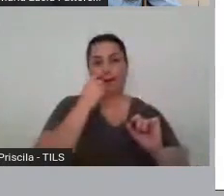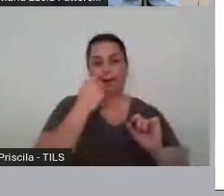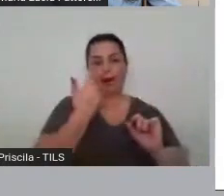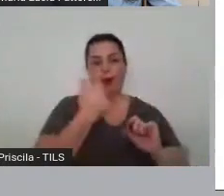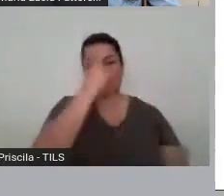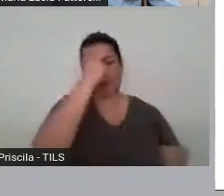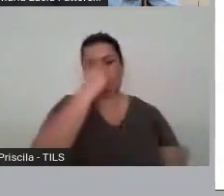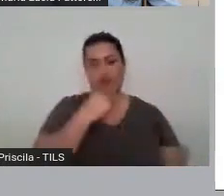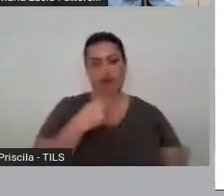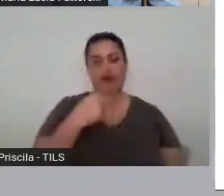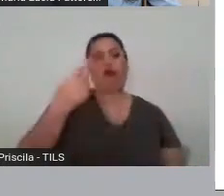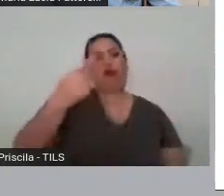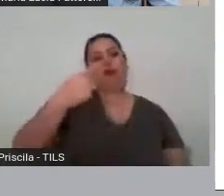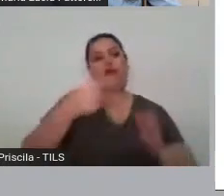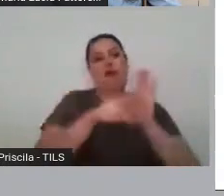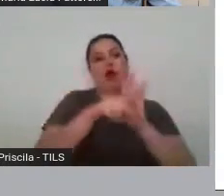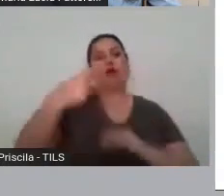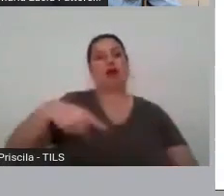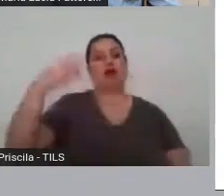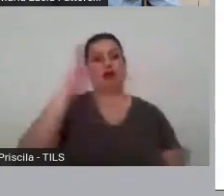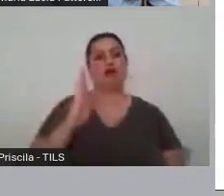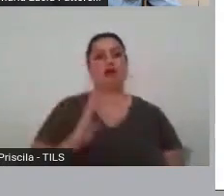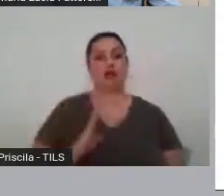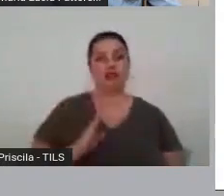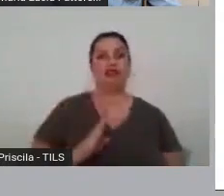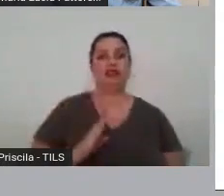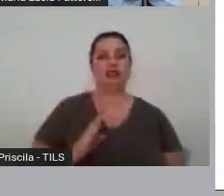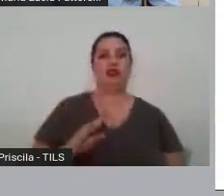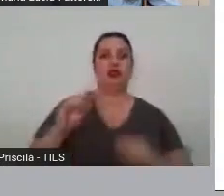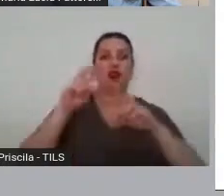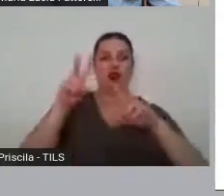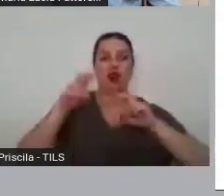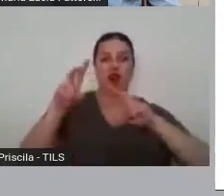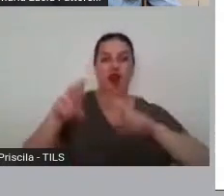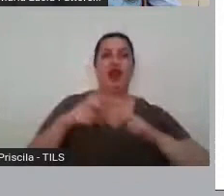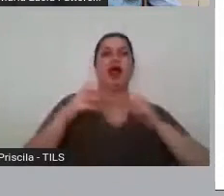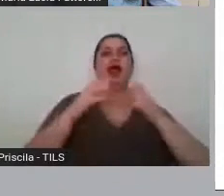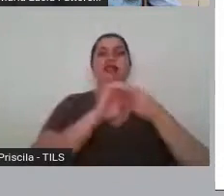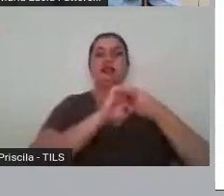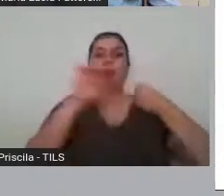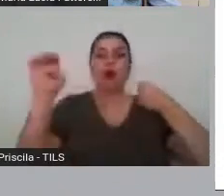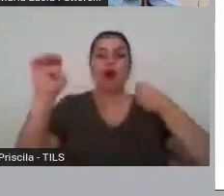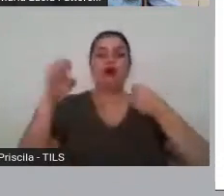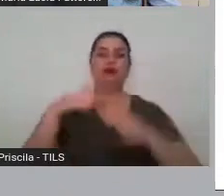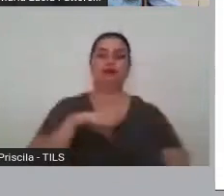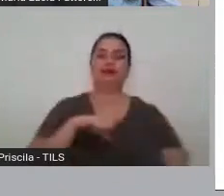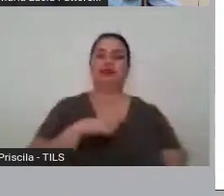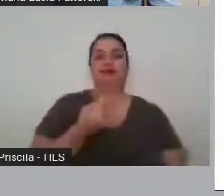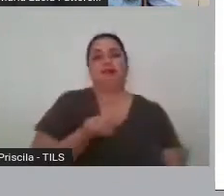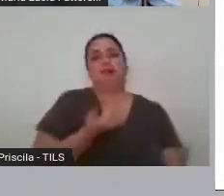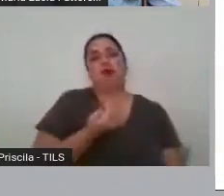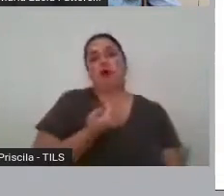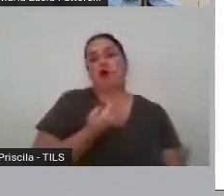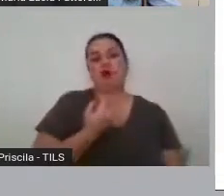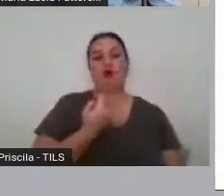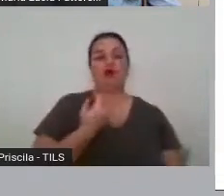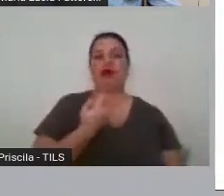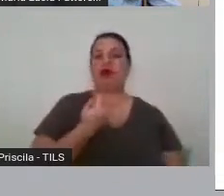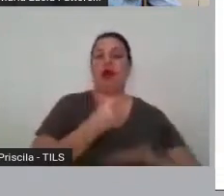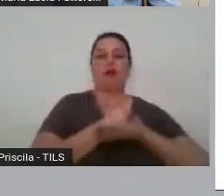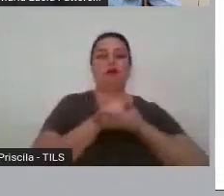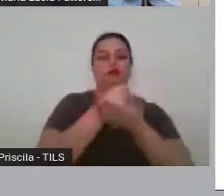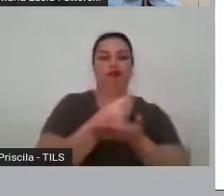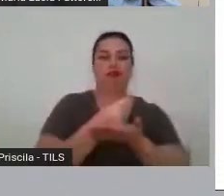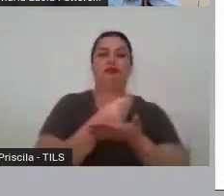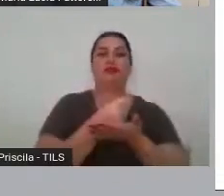responsável pela não arrecadação, ele também tem uma pouca contribuição para o produto interno bruto. Então,